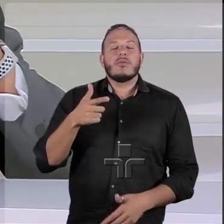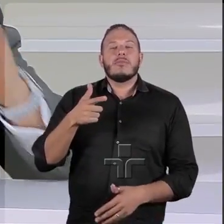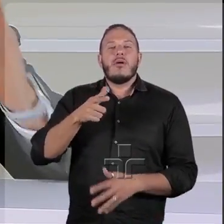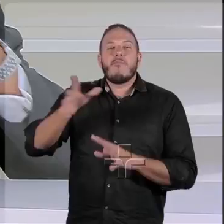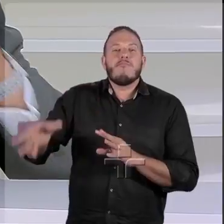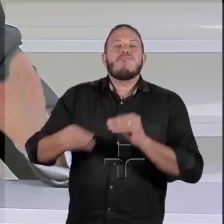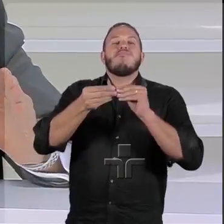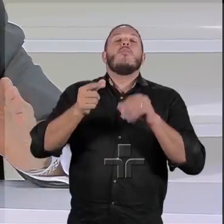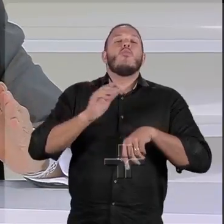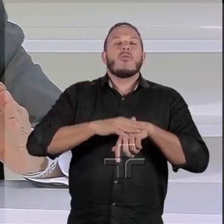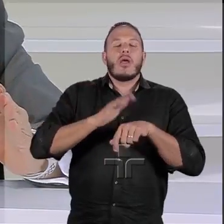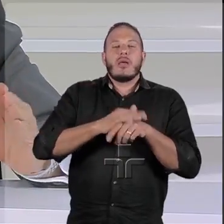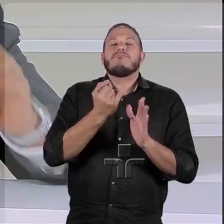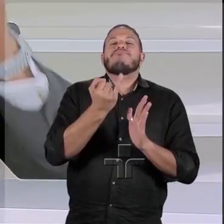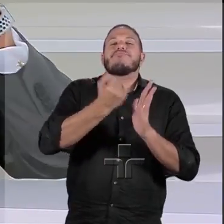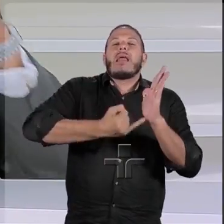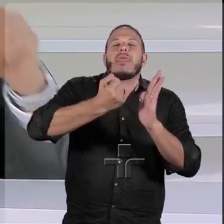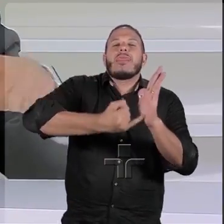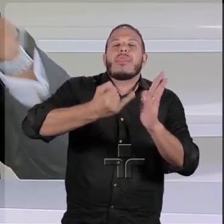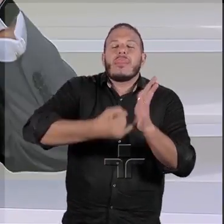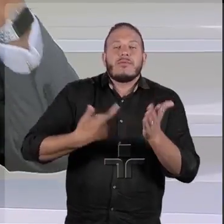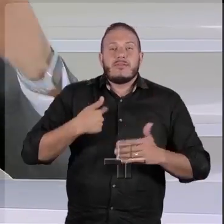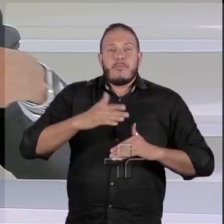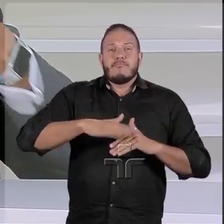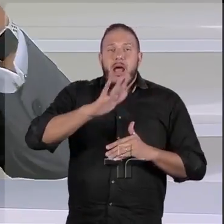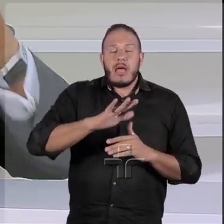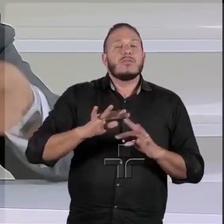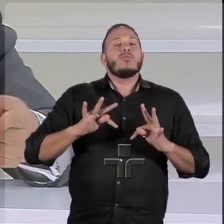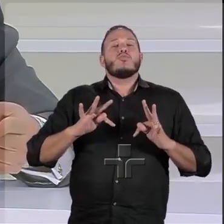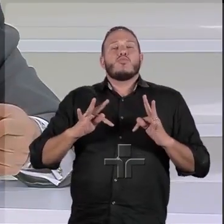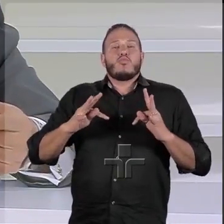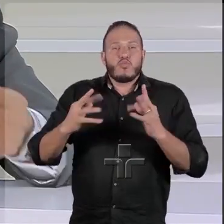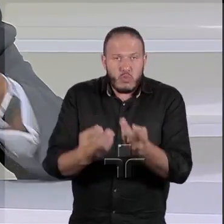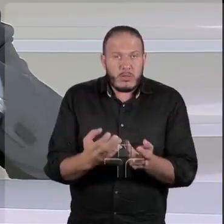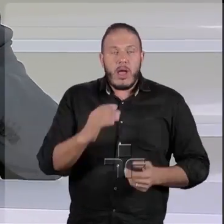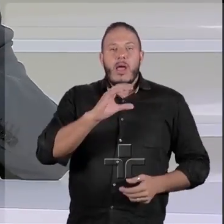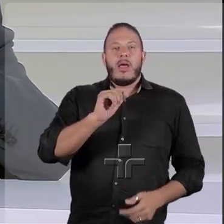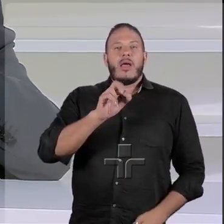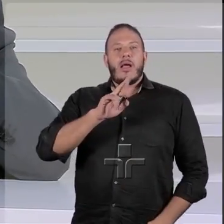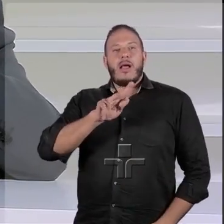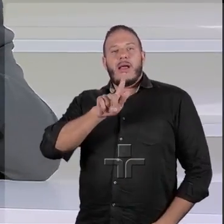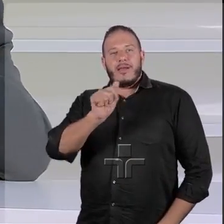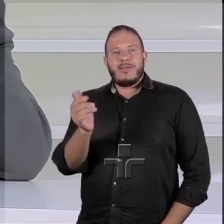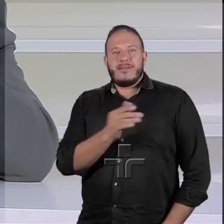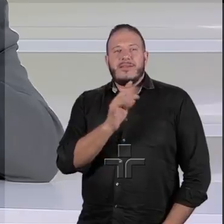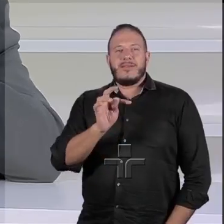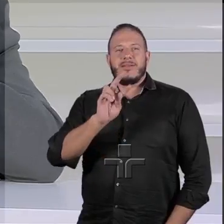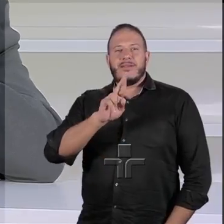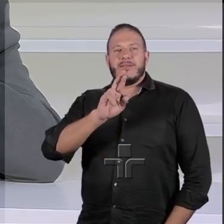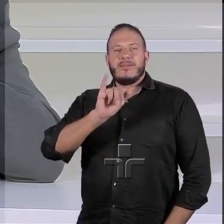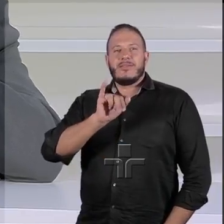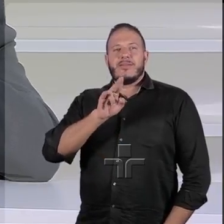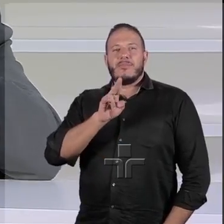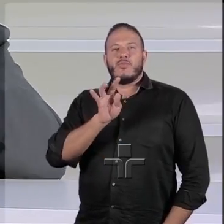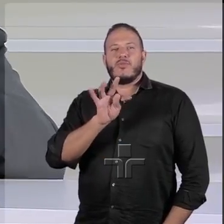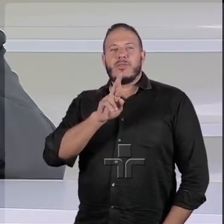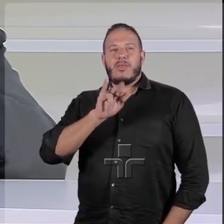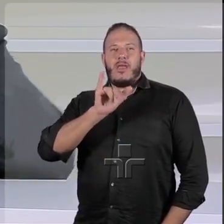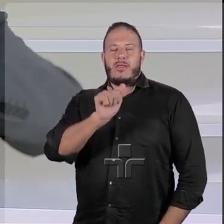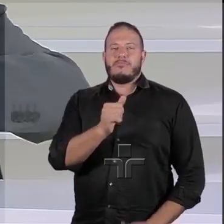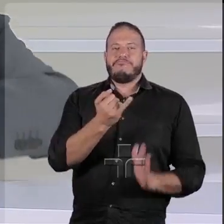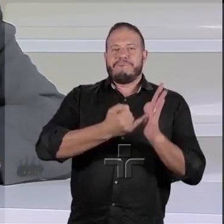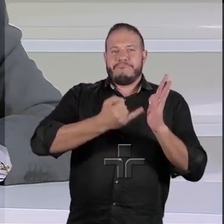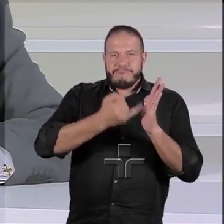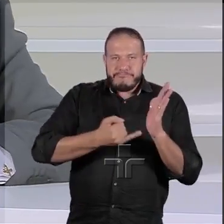carga tributária brasileira, com todas as distorções que ela causou, inclusive de natureza distributiva.